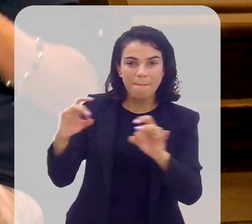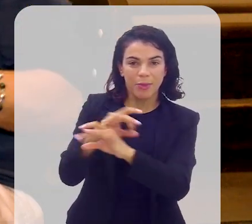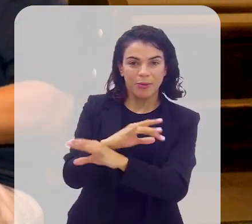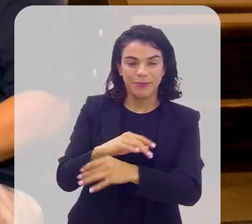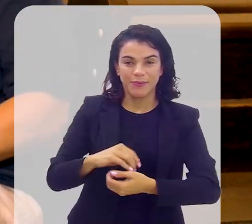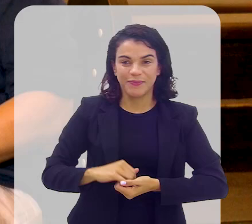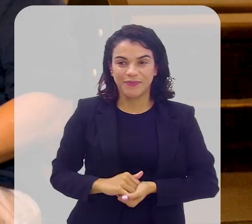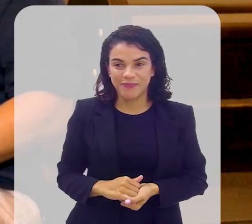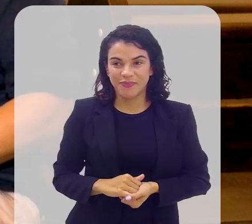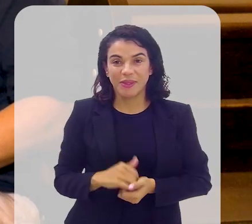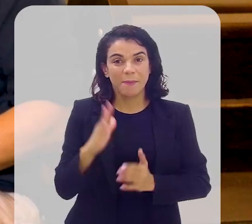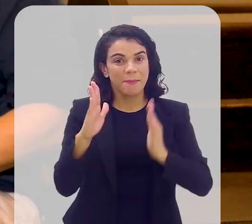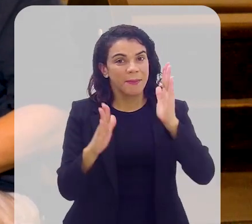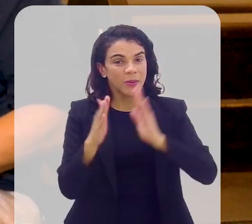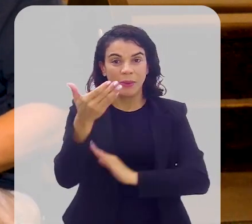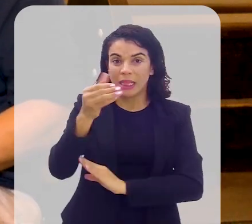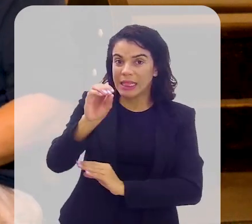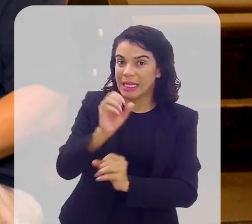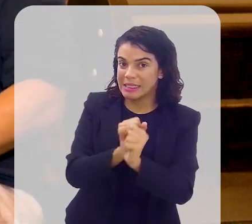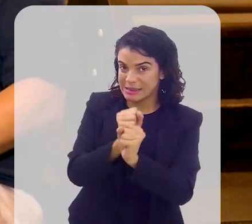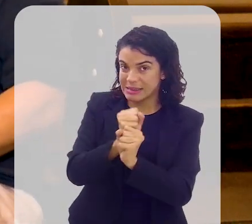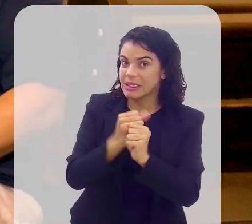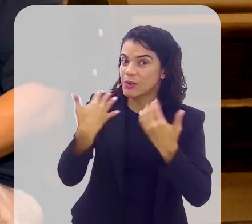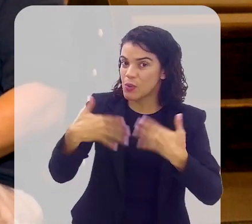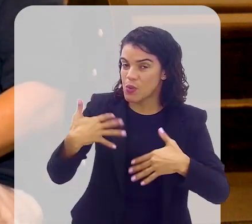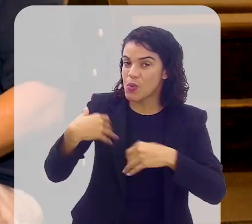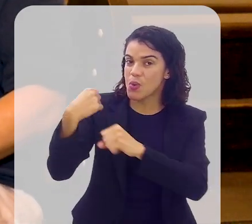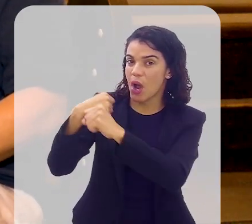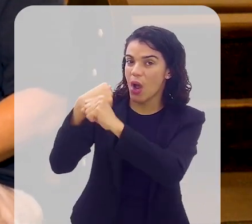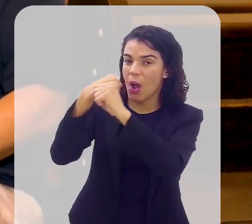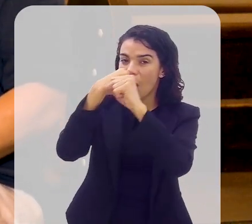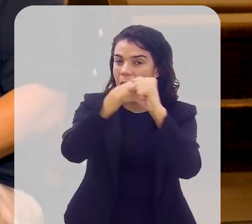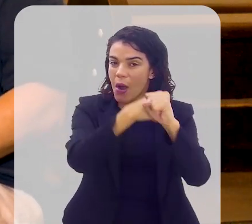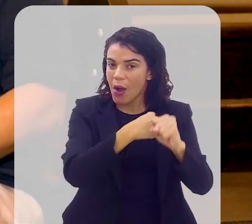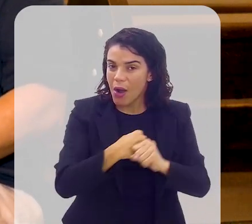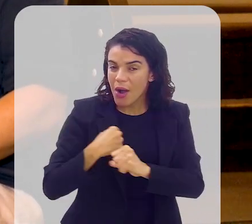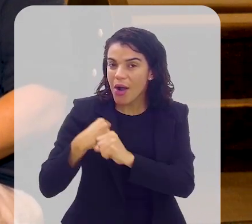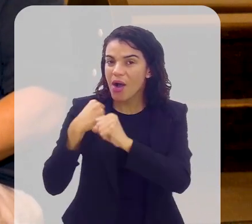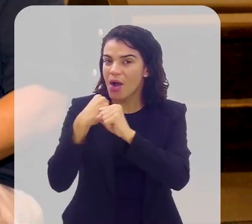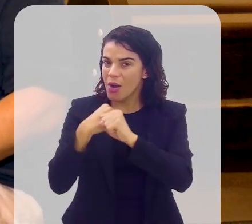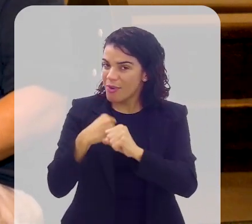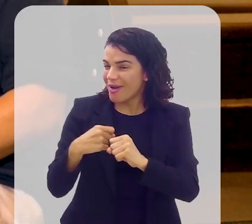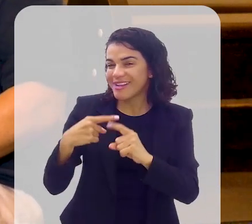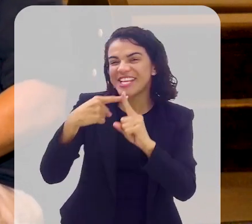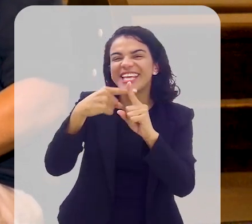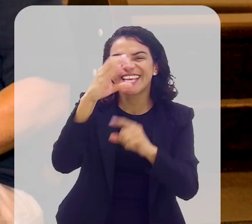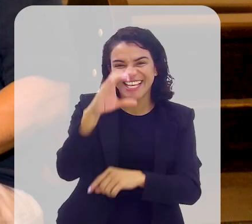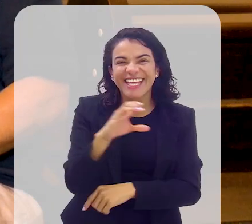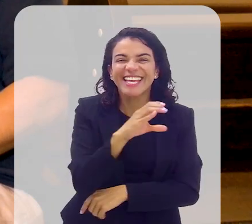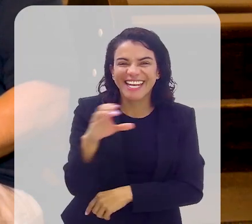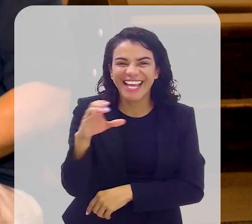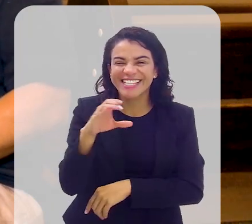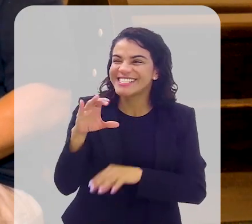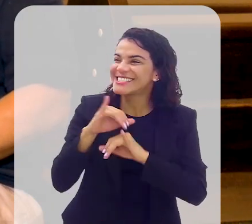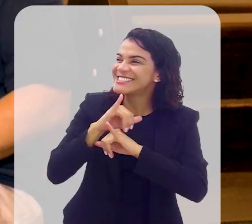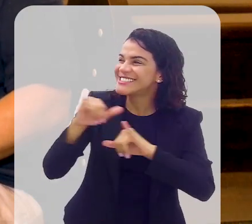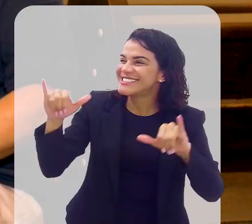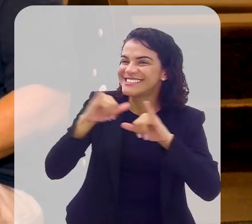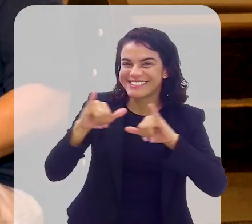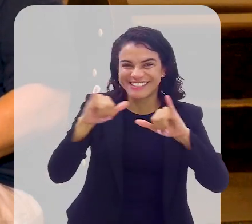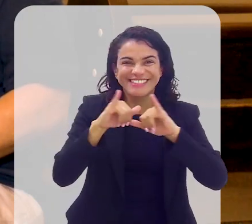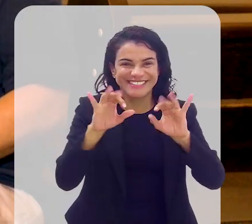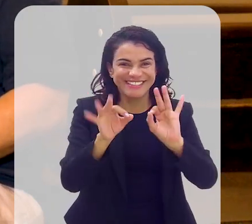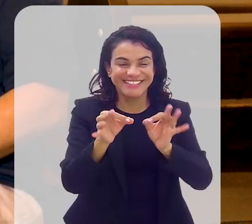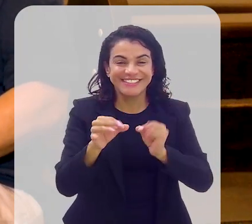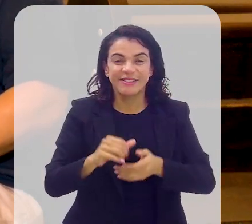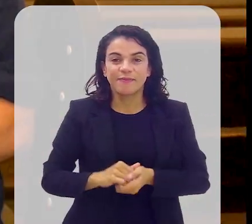quando eles completam a obra. Levou 10 anos em obra, né? Obra de igreja, como o